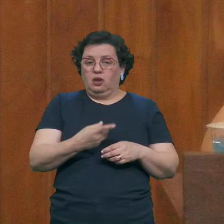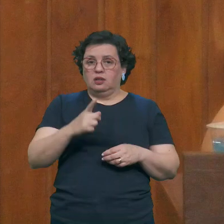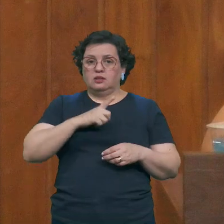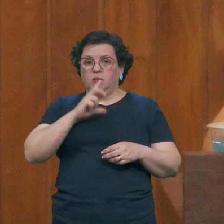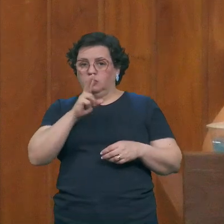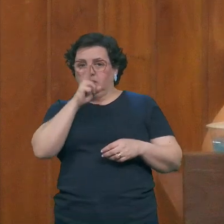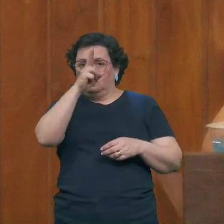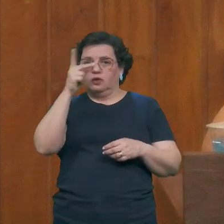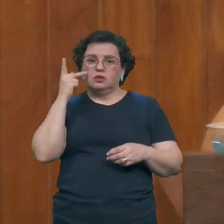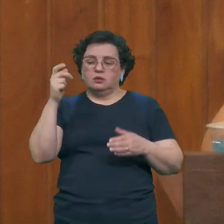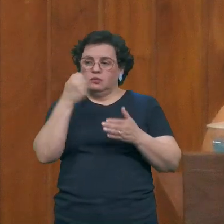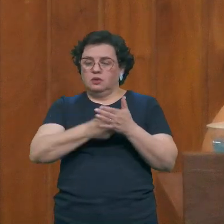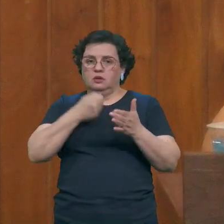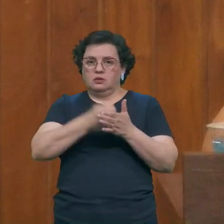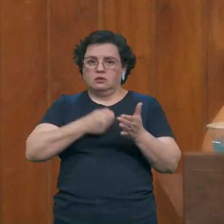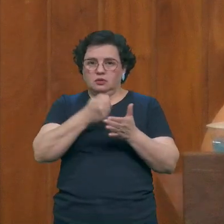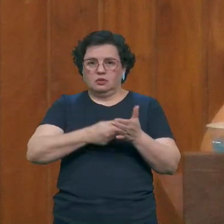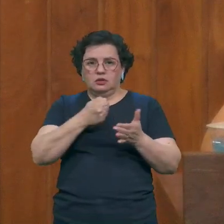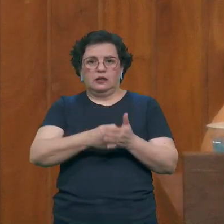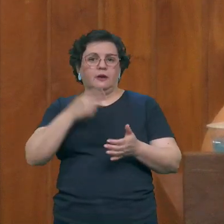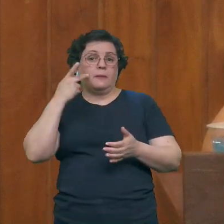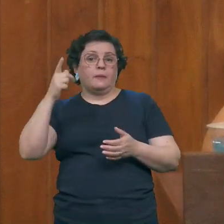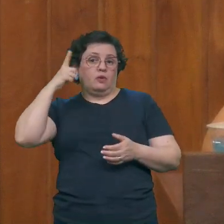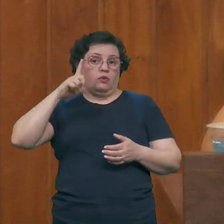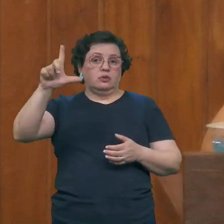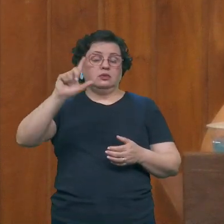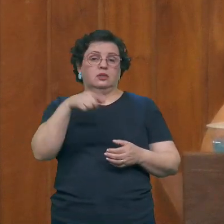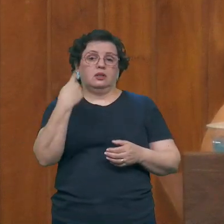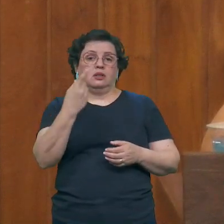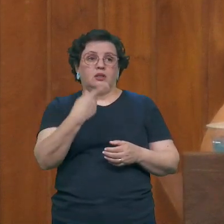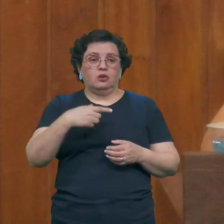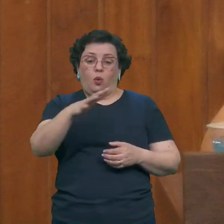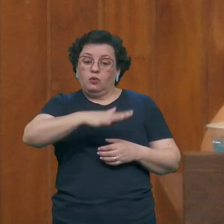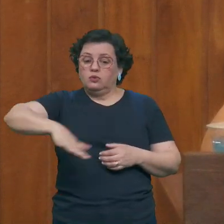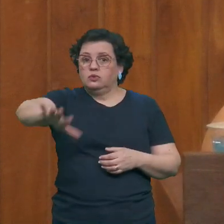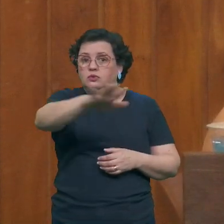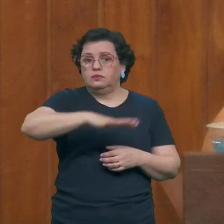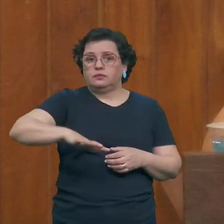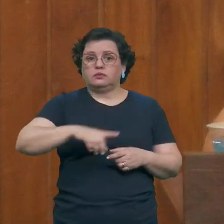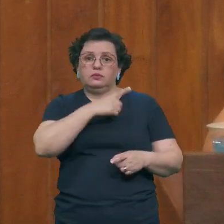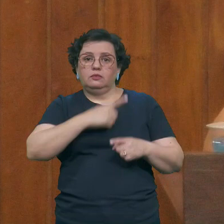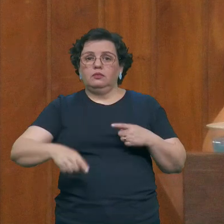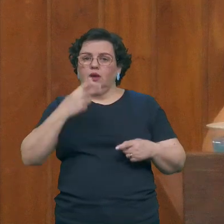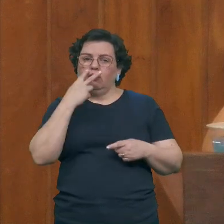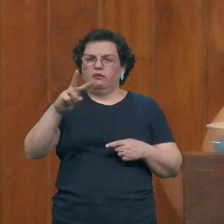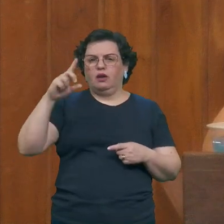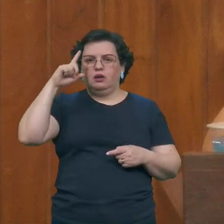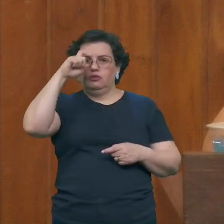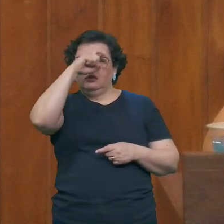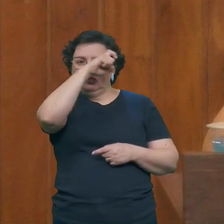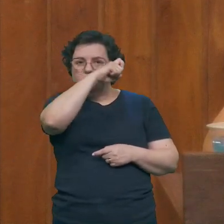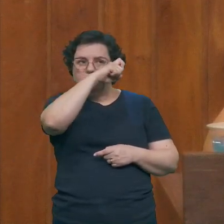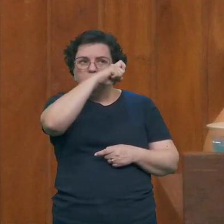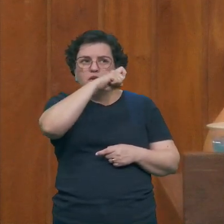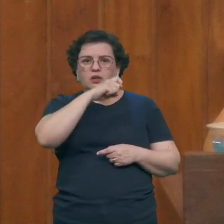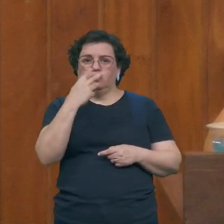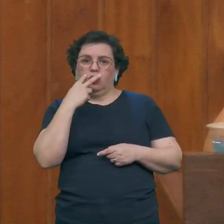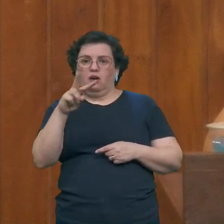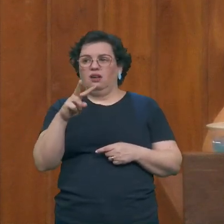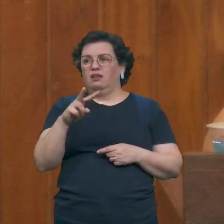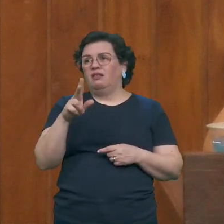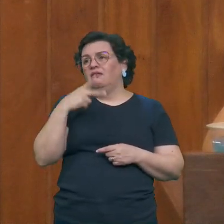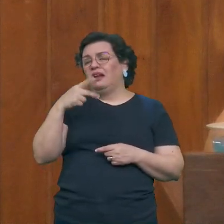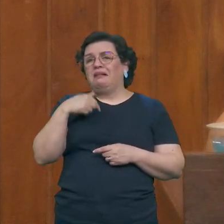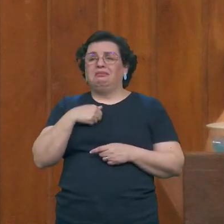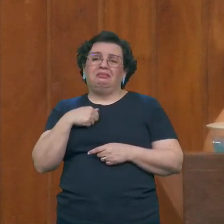luta. Nós tiramos força para conquistar os nossos espaços. Nós não podemos ver a dificuldade e olhar e falar, não, eu